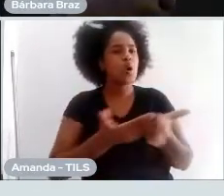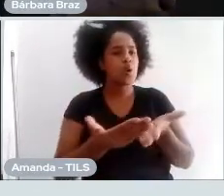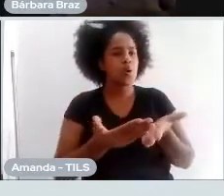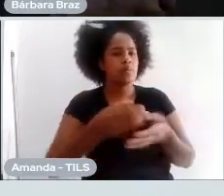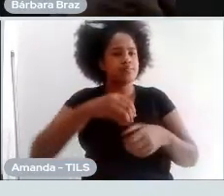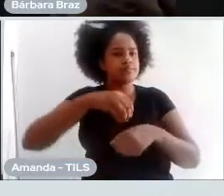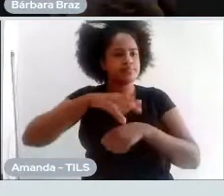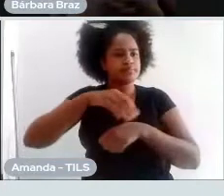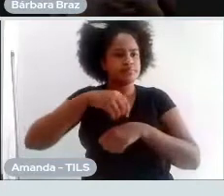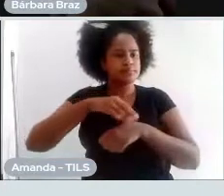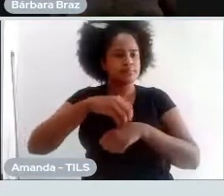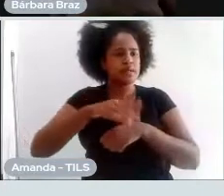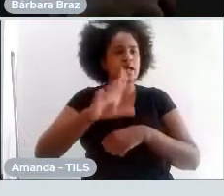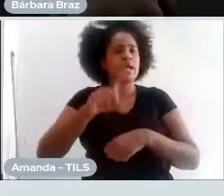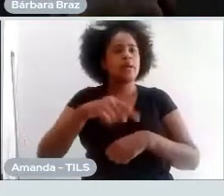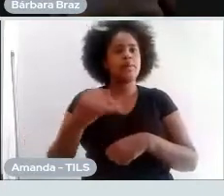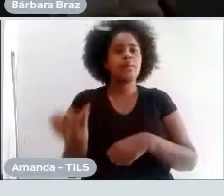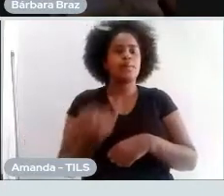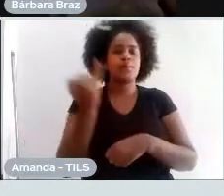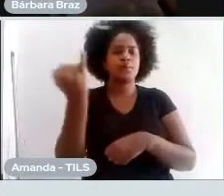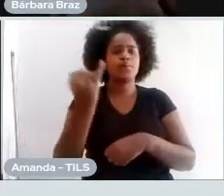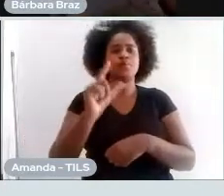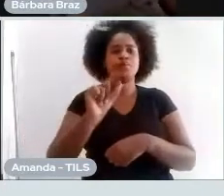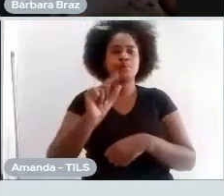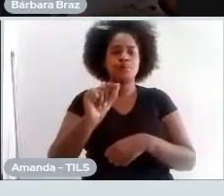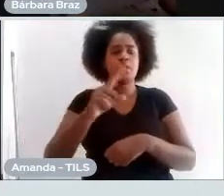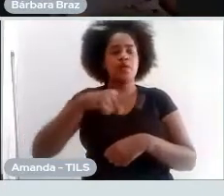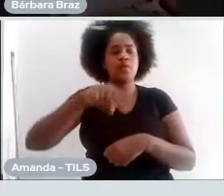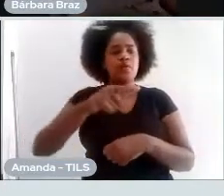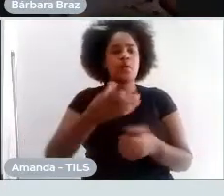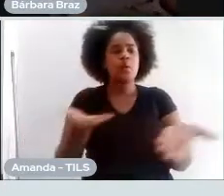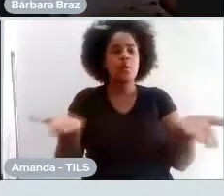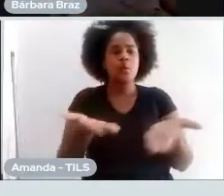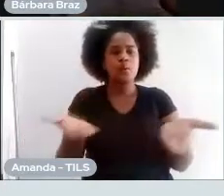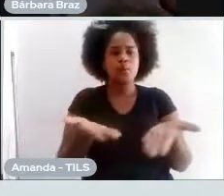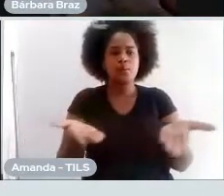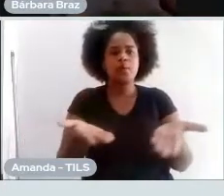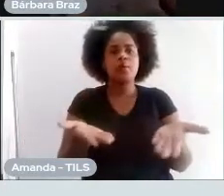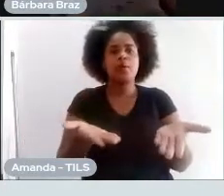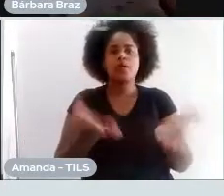É importante que vocês comecem a escrever desde agora,